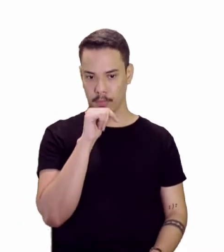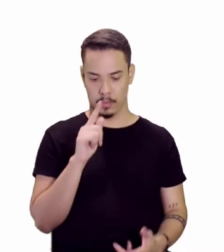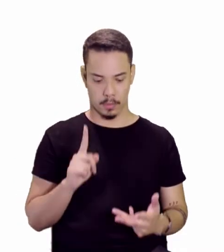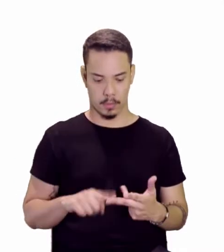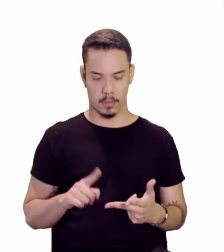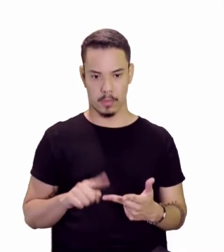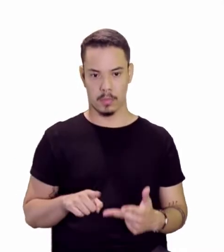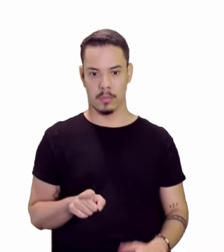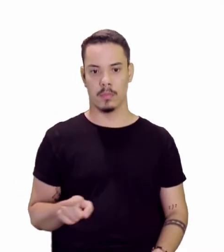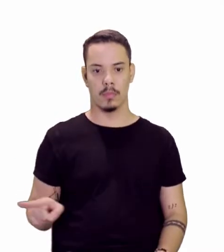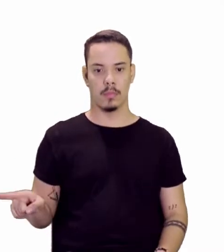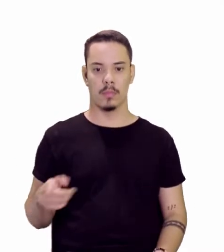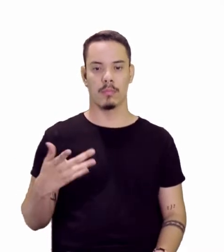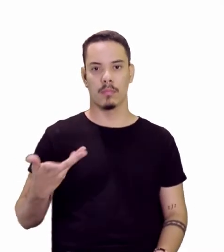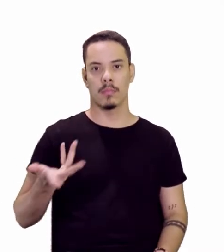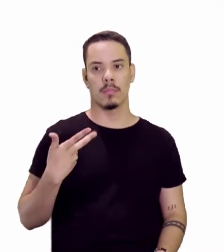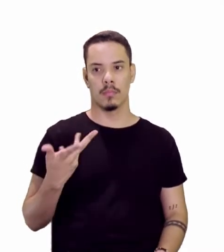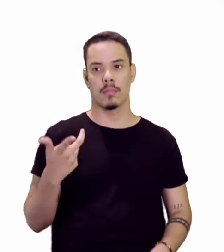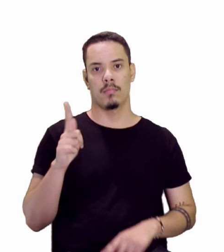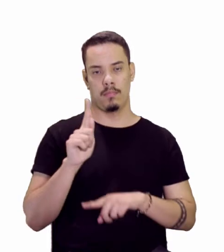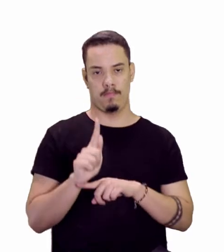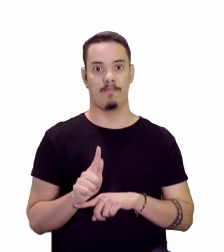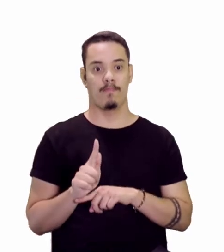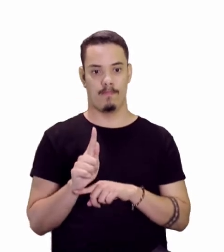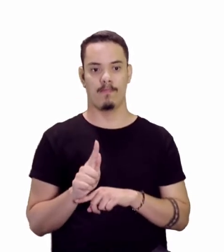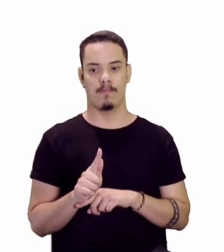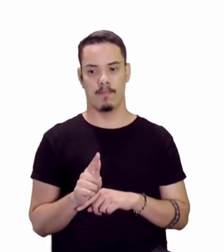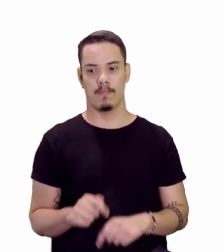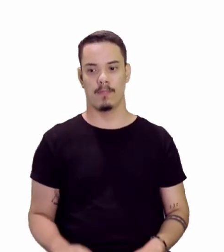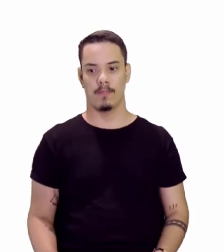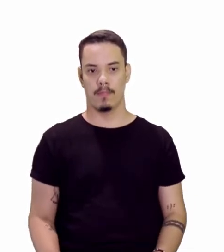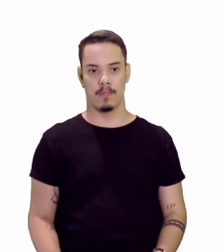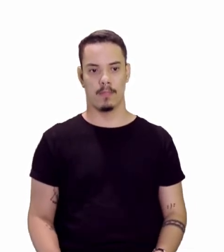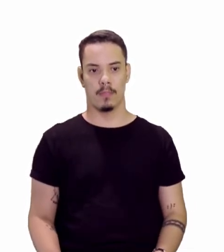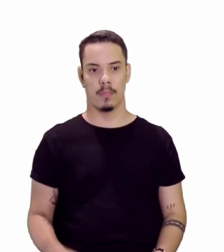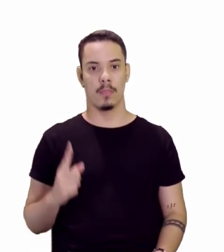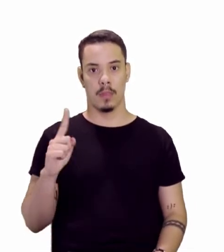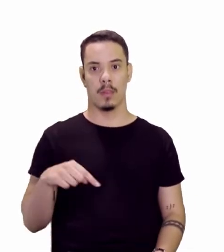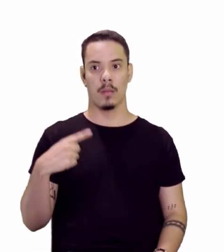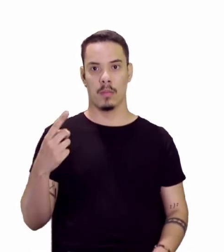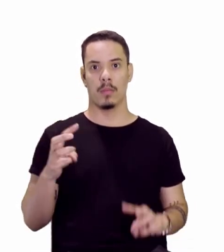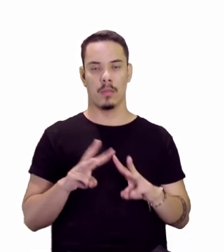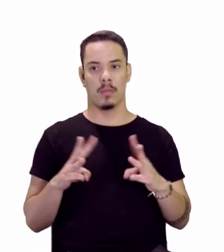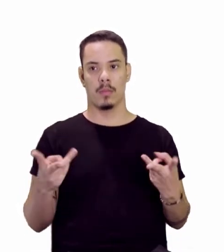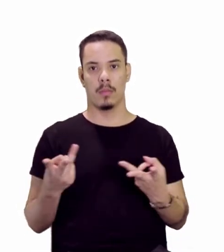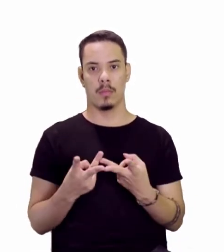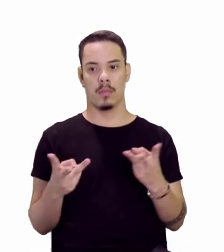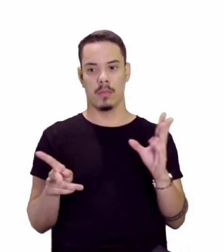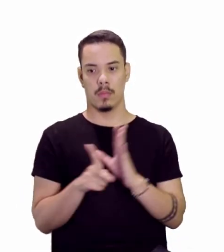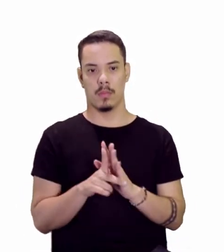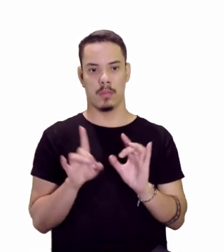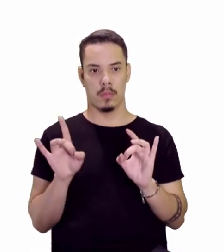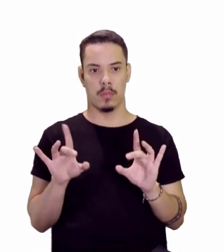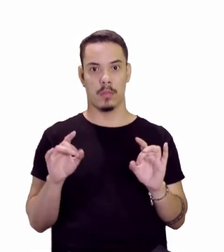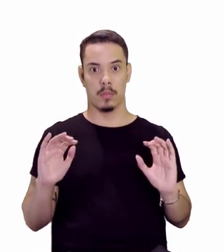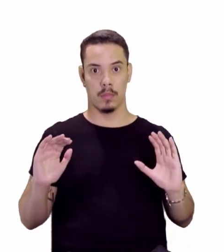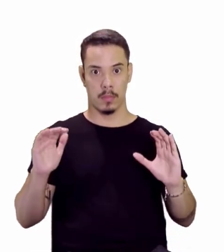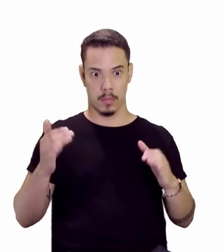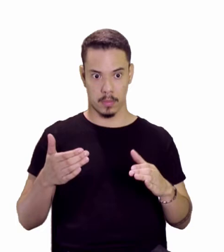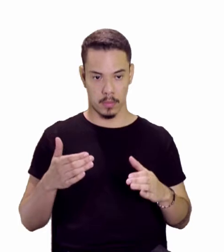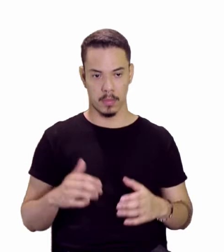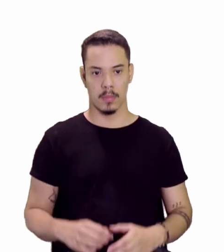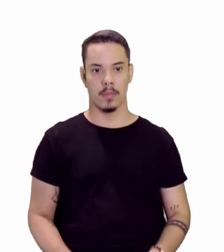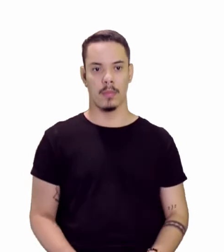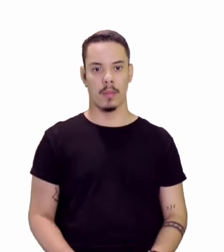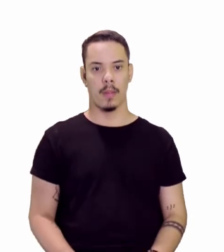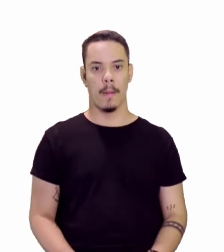volume, né? Só que... E a densidade do corpo. É só a gente lembrar vai trabalhar depois com massa específica, né, Deise? Massa, volume, só pra gente lembrar aqui,